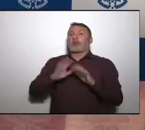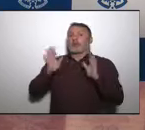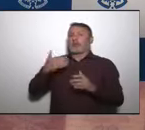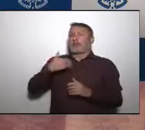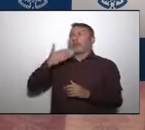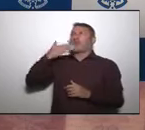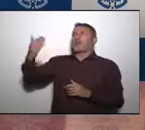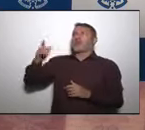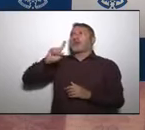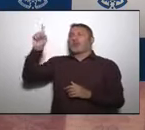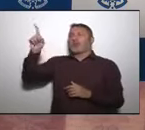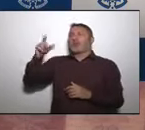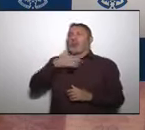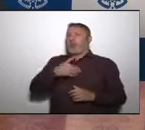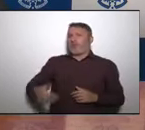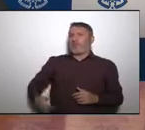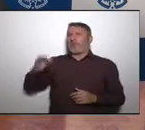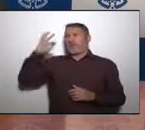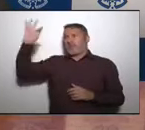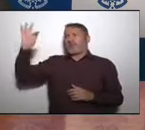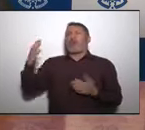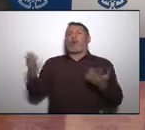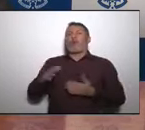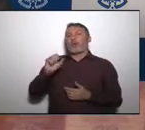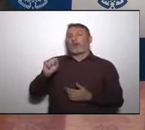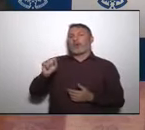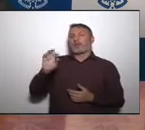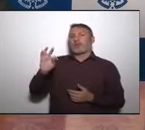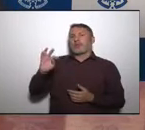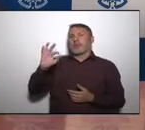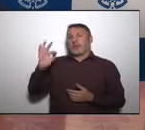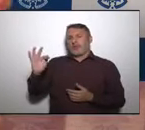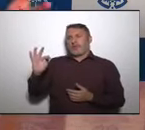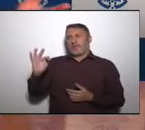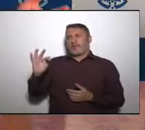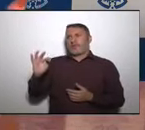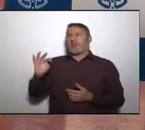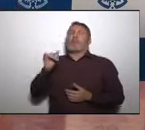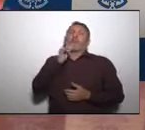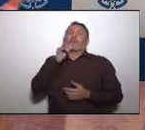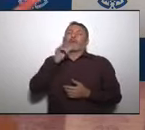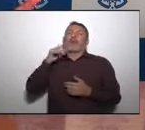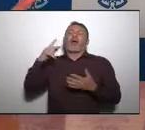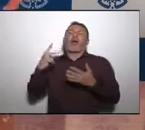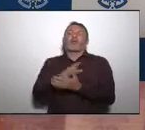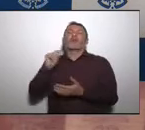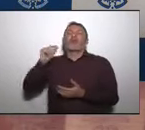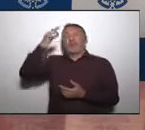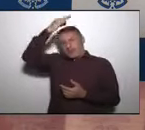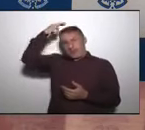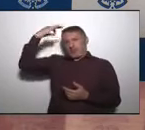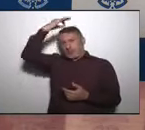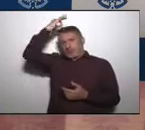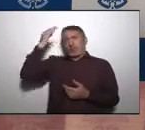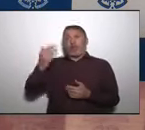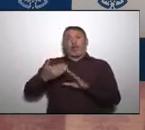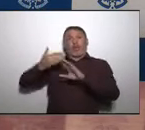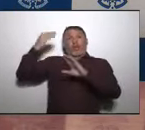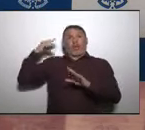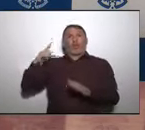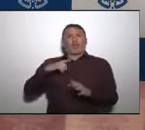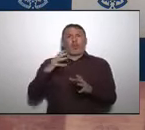Alexandre Moraes deu a liminar hoje, retornando a nota A, né, porque não tem razão da gente perder a nota A, nós estamos com todas as